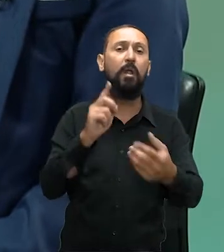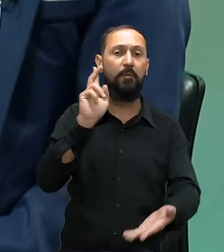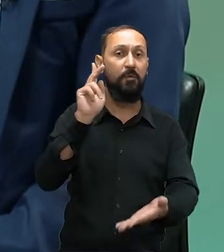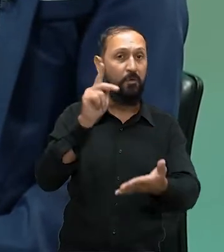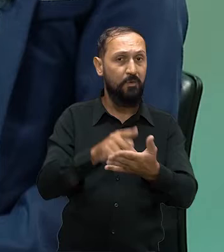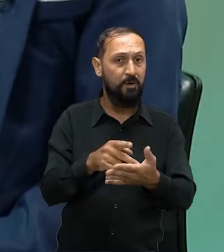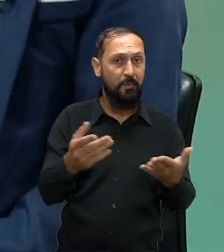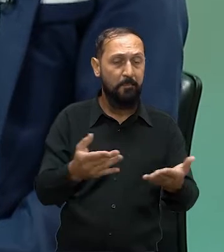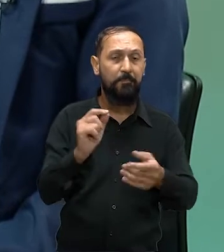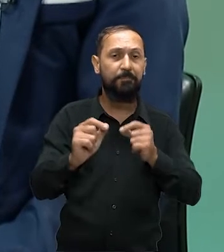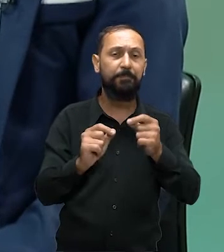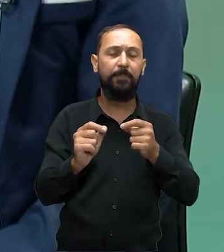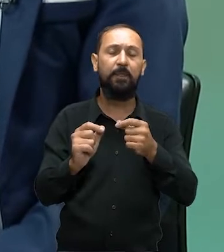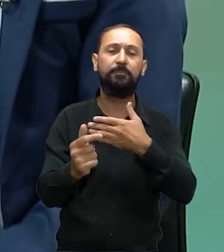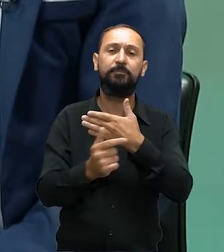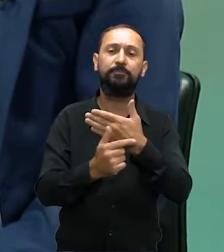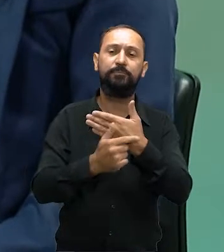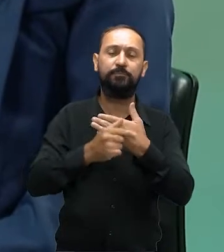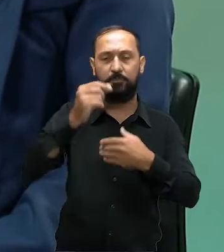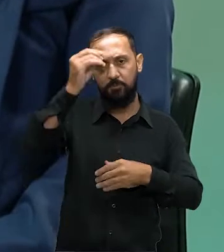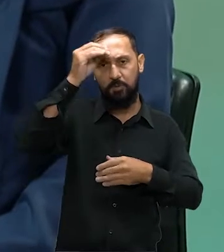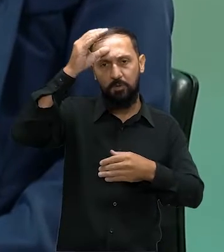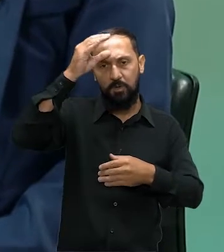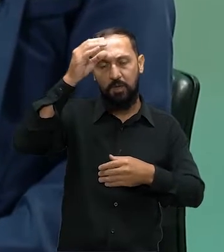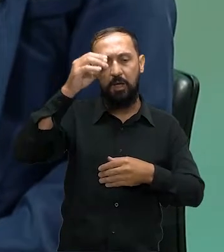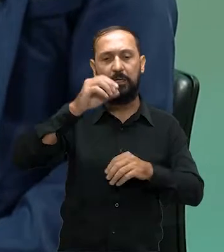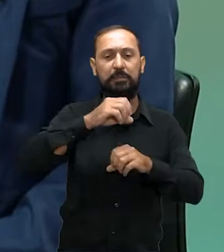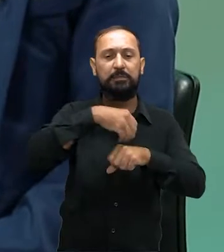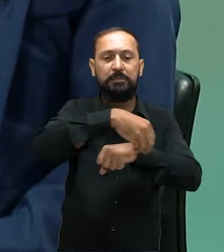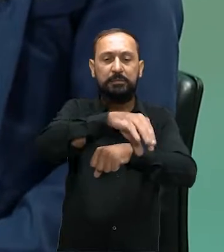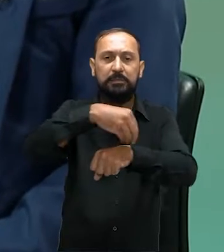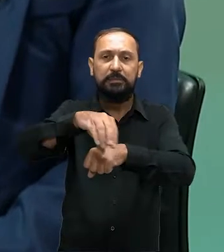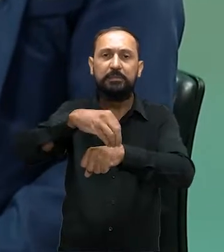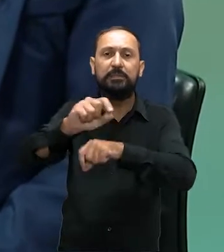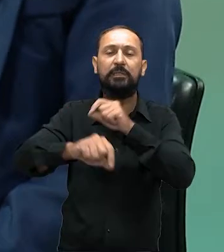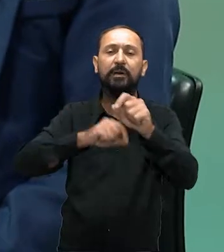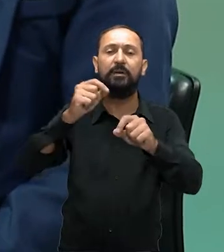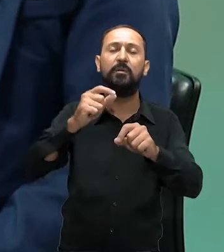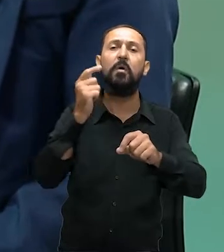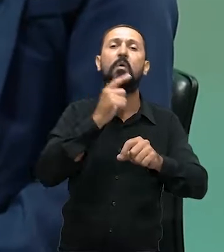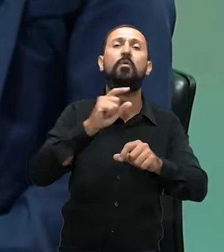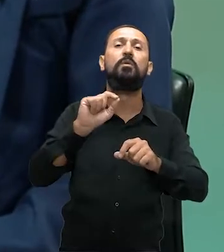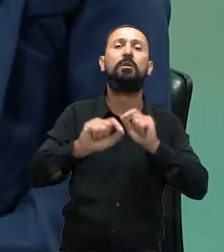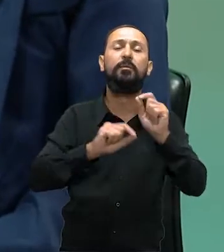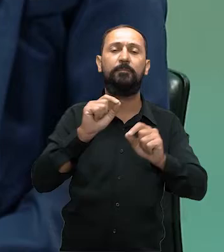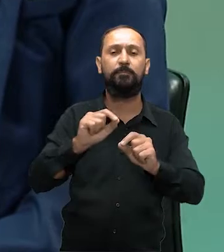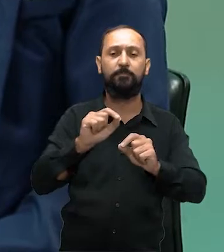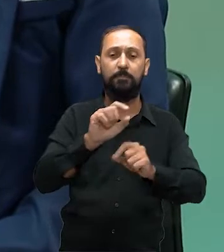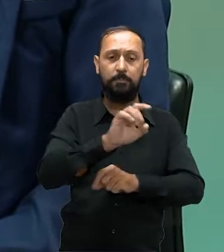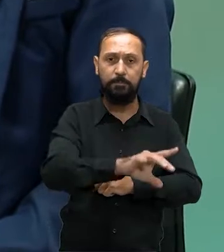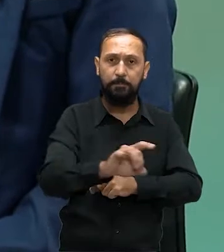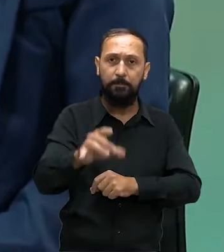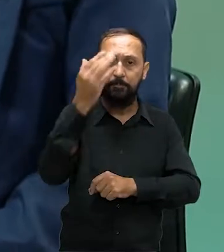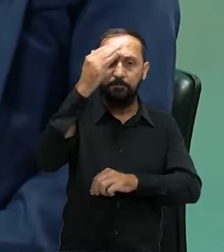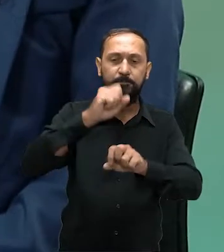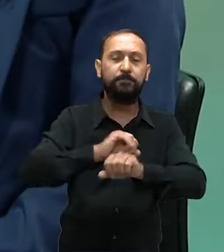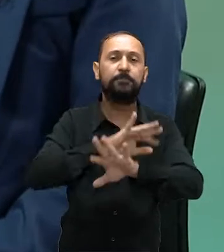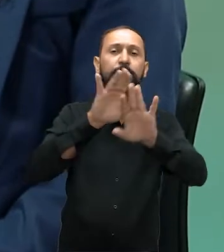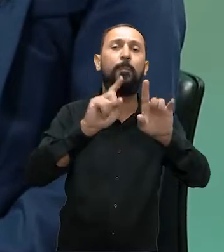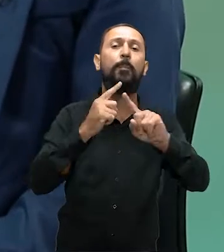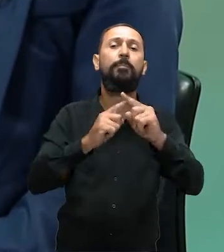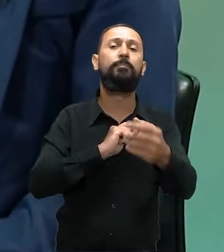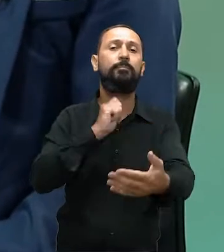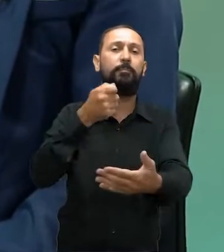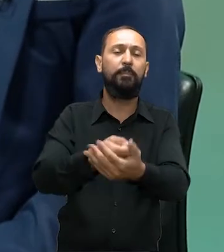grande verdade, o nosso papel é de conscientização. Através da conscientização que a gente vai conseguir levar o cidadão a